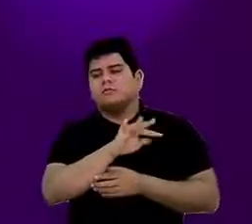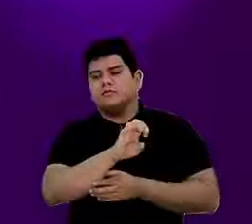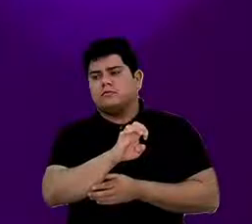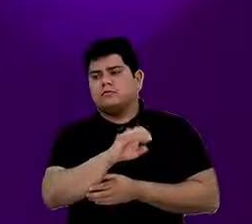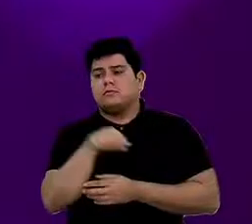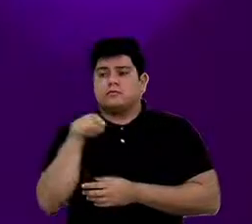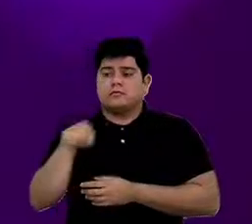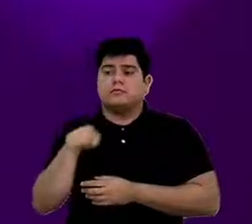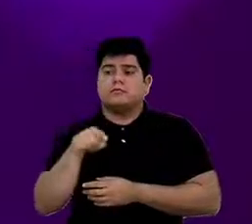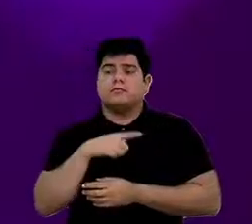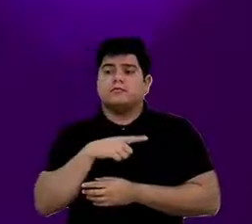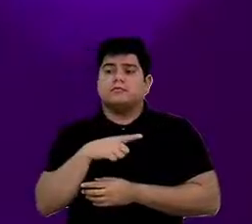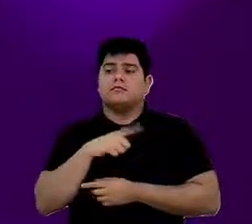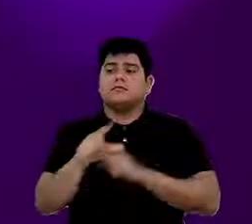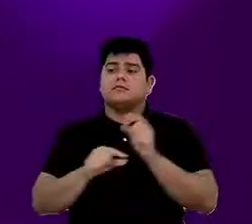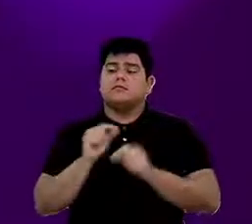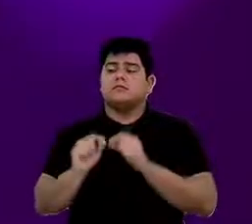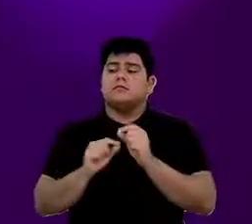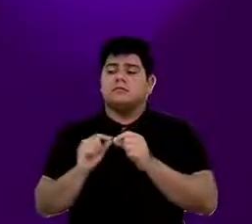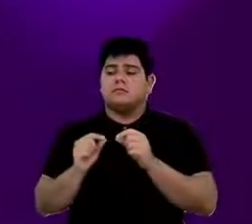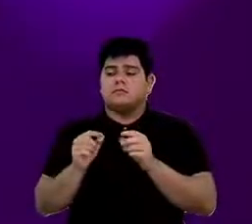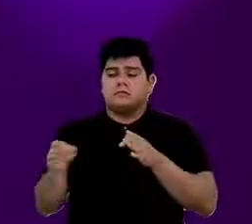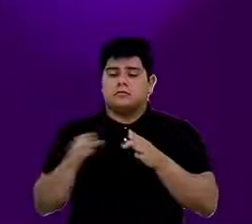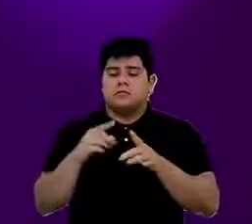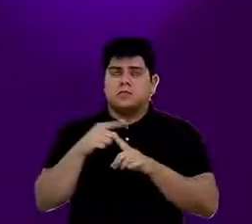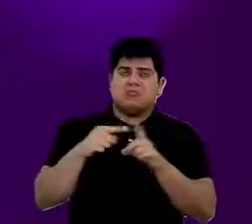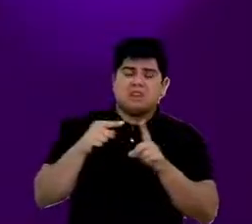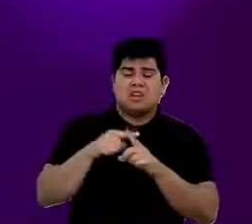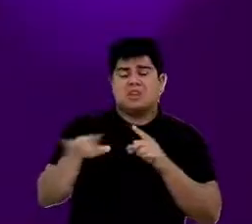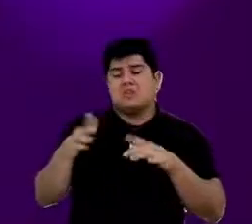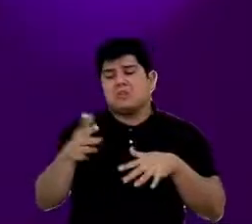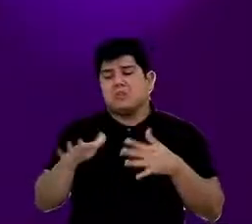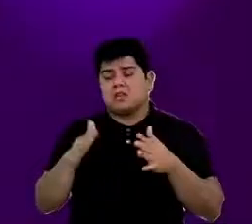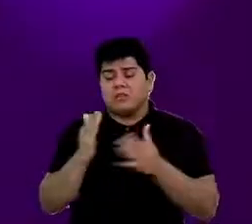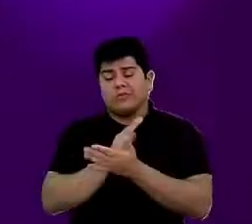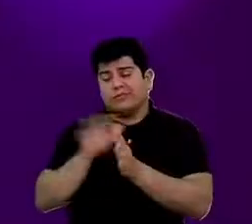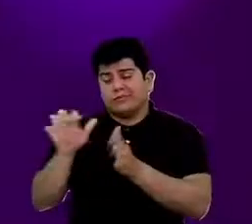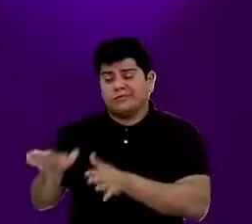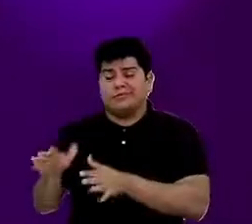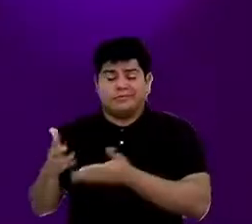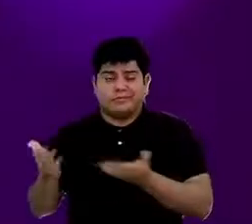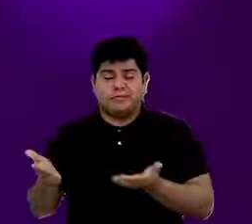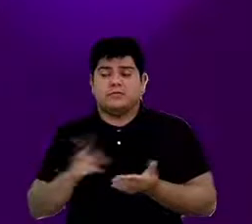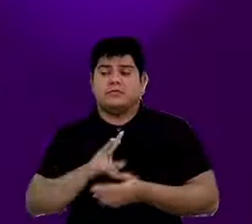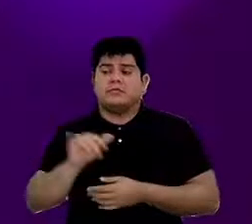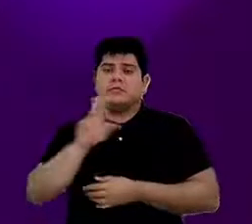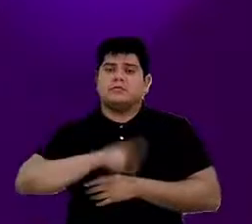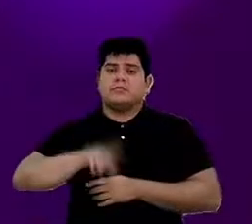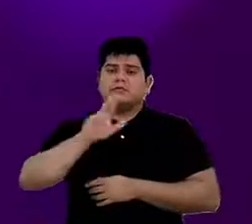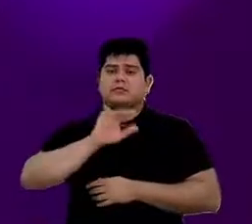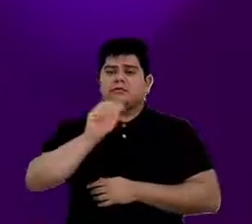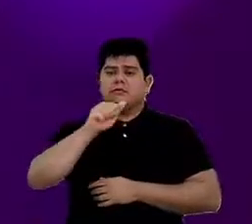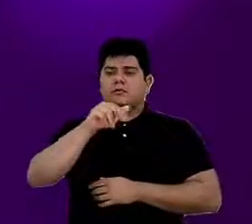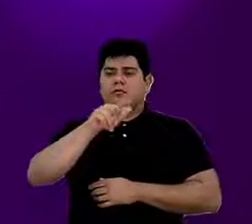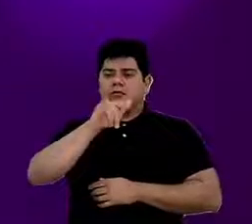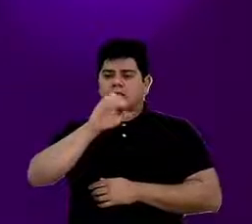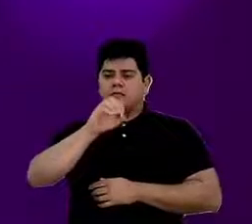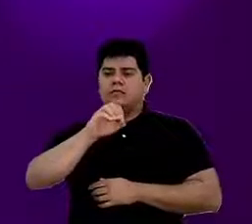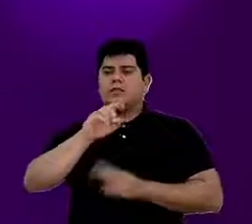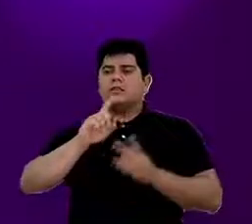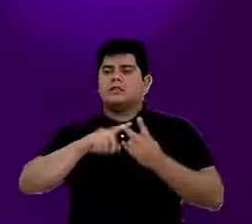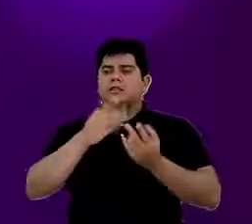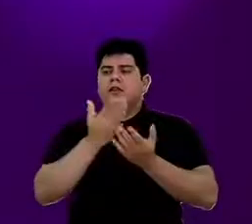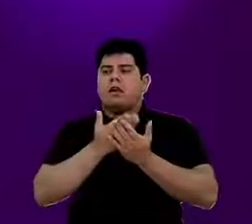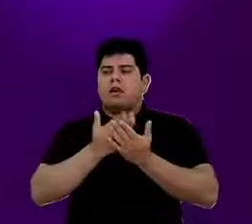caminho ficam, né, os pacientes com risco baixo e intermediário, em que a gente vai ter a utilização da angio-TC de coronária e dos